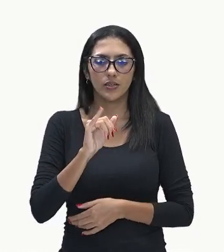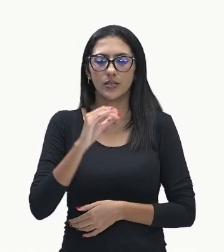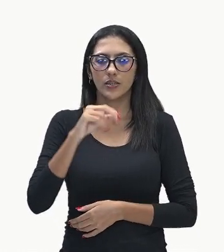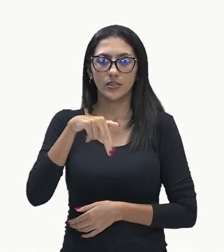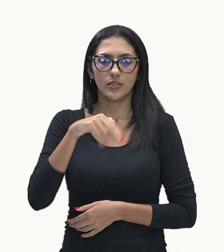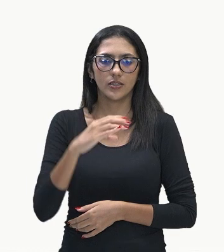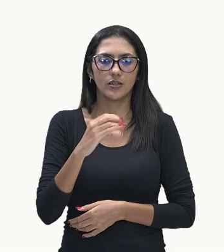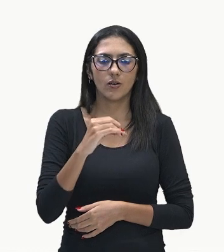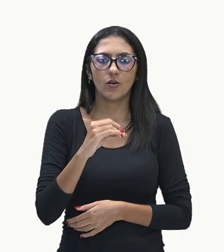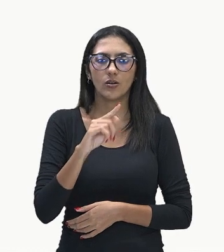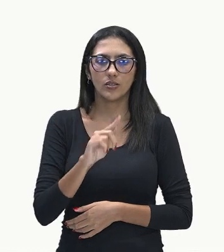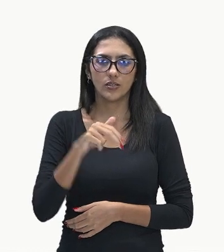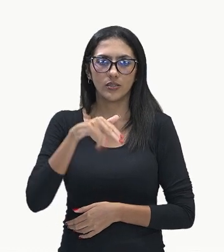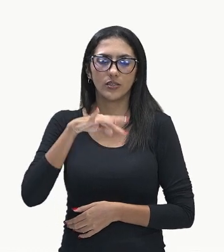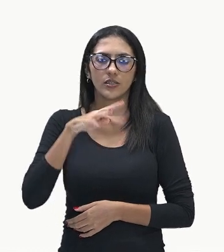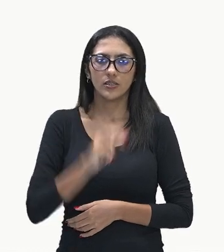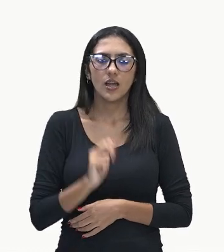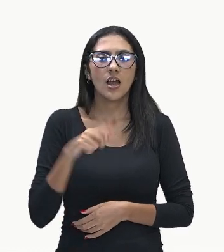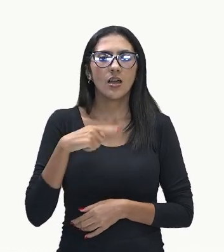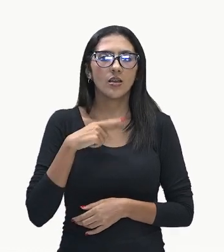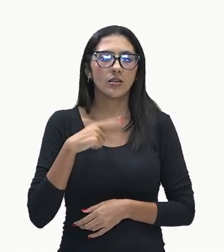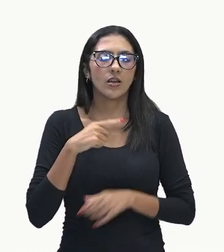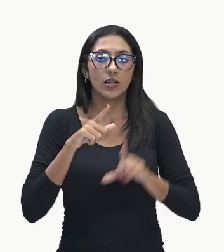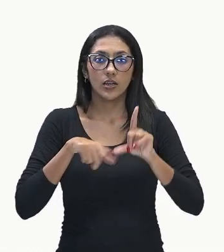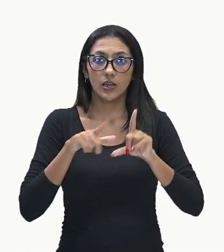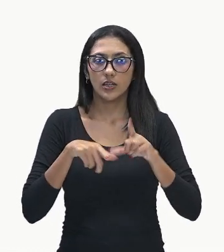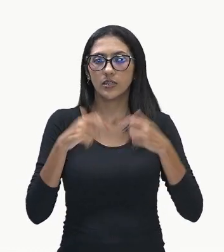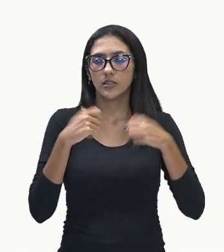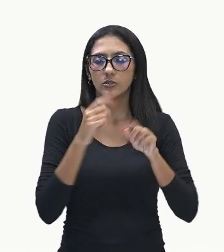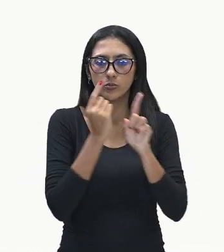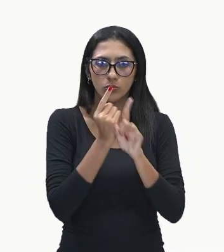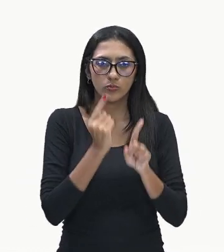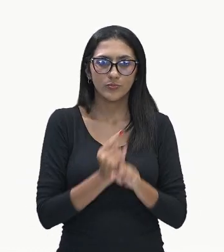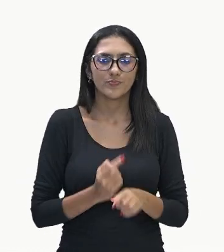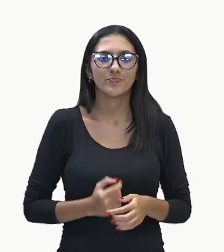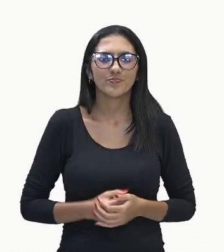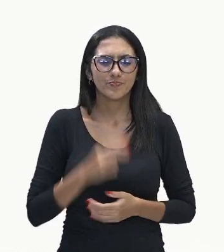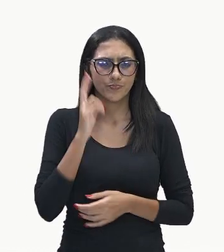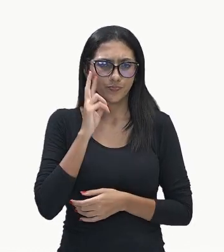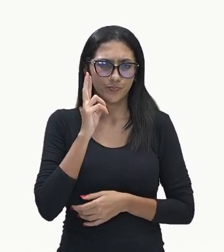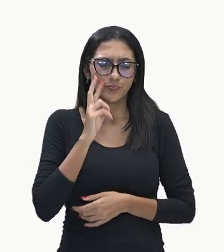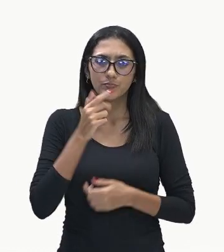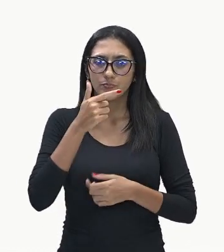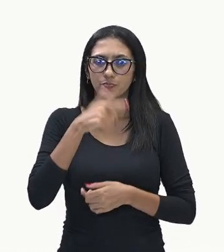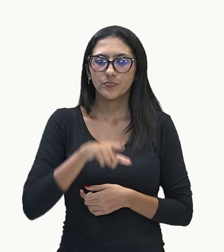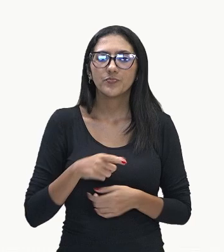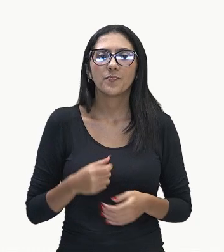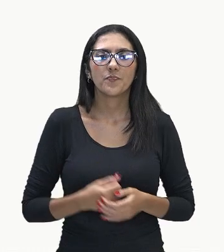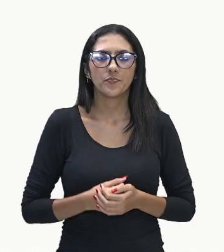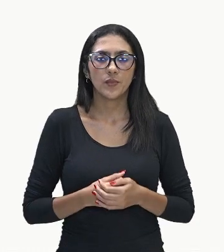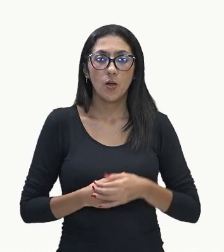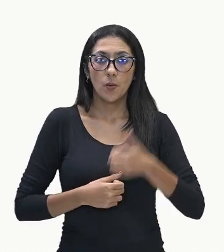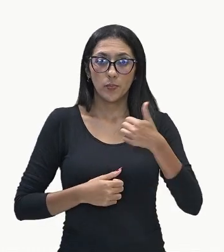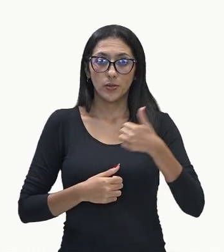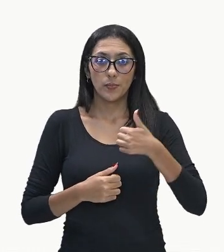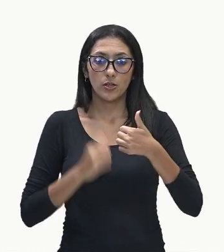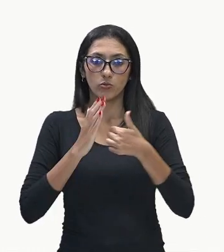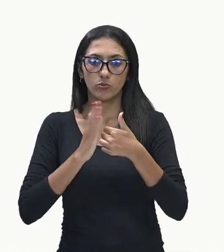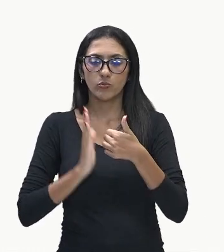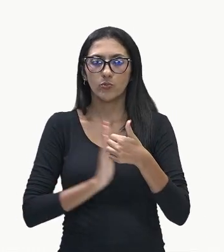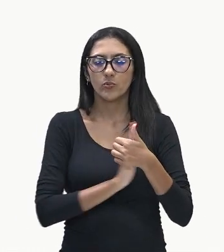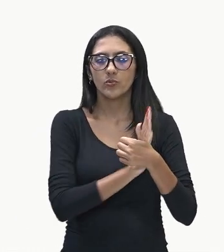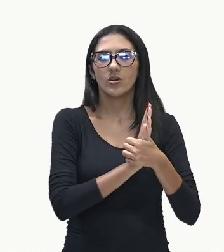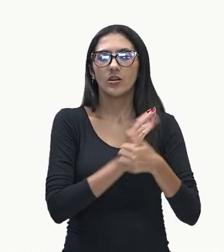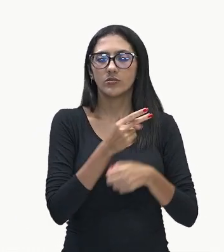Então, não esqueça este detalhe aqui. Primeiro membro, segundo membro. Cada um